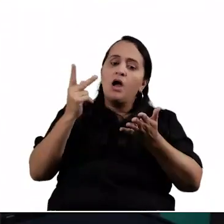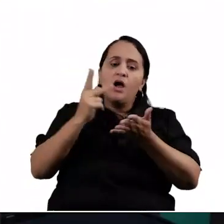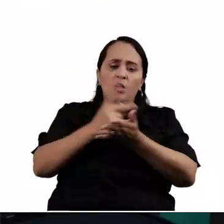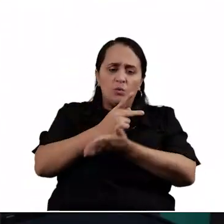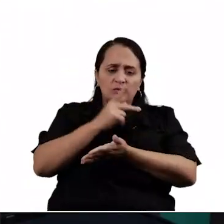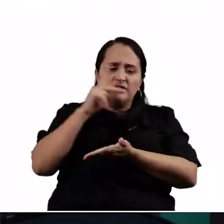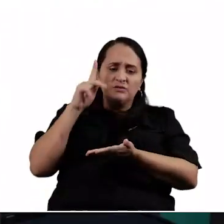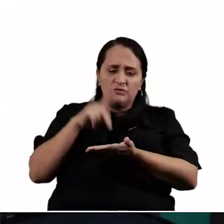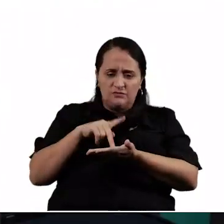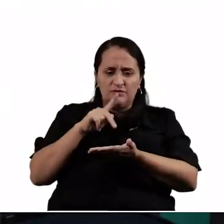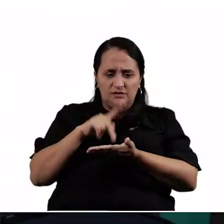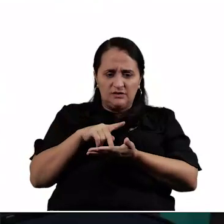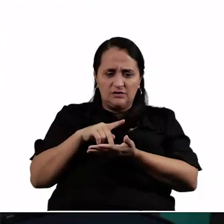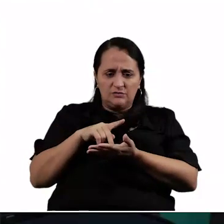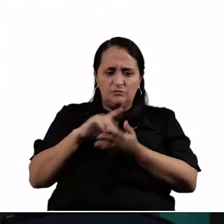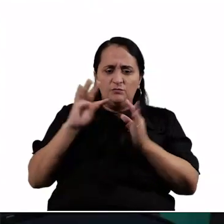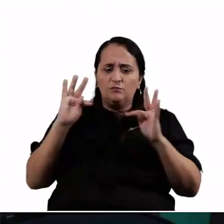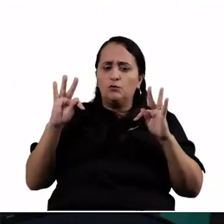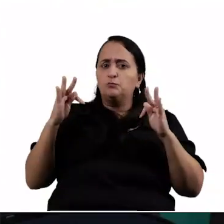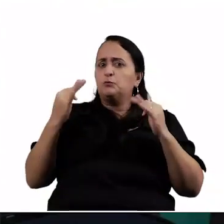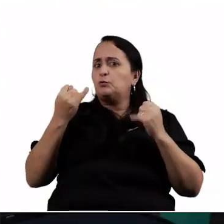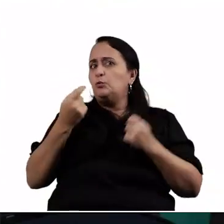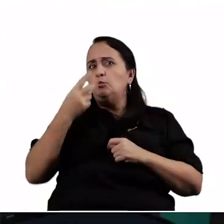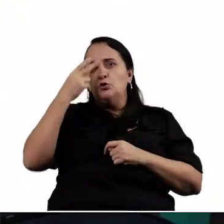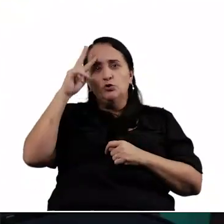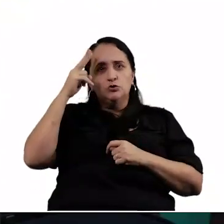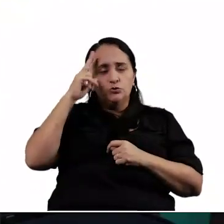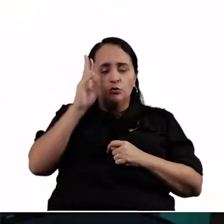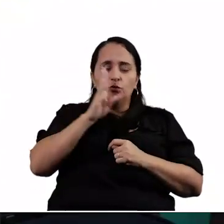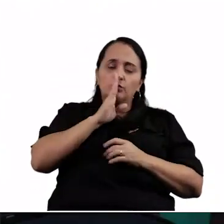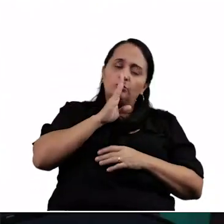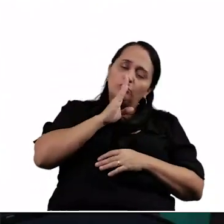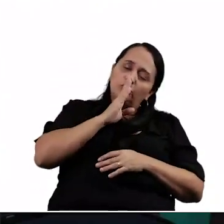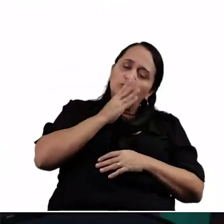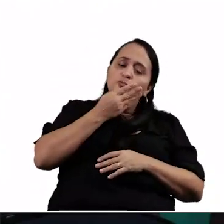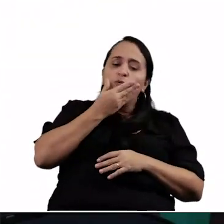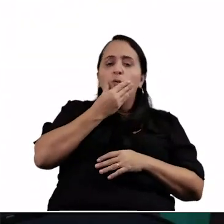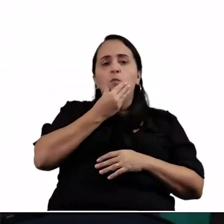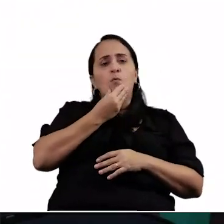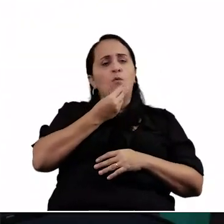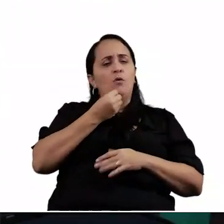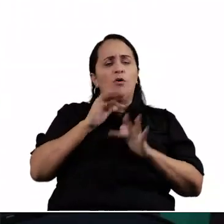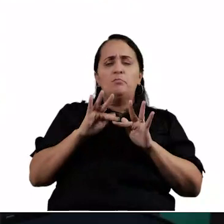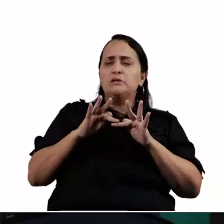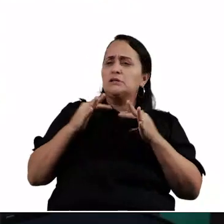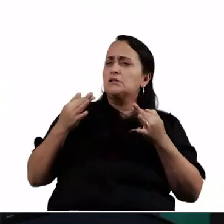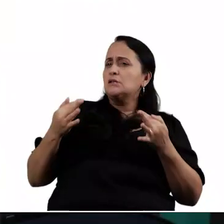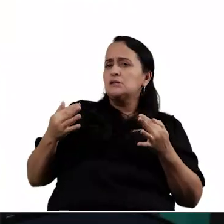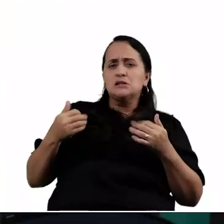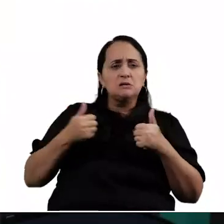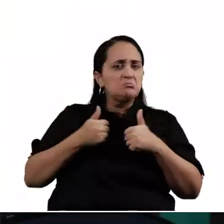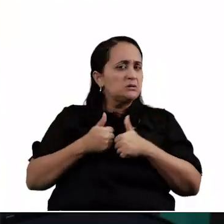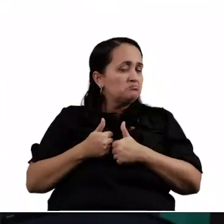verdade toda essa história com aquele homenzinho pacato com uma cara de um cidadão como que vocês